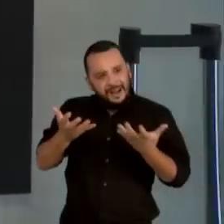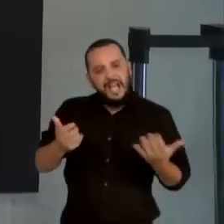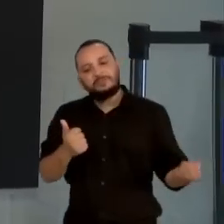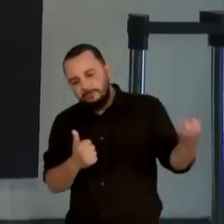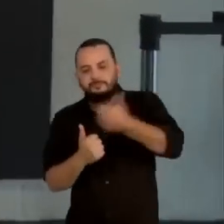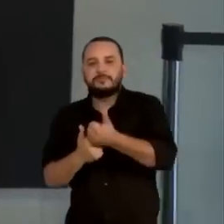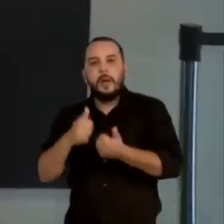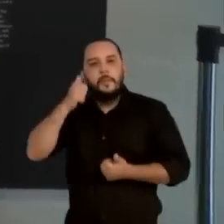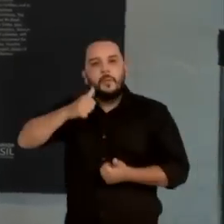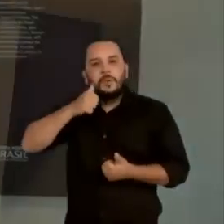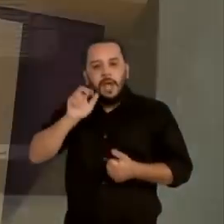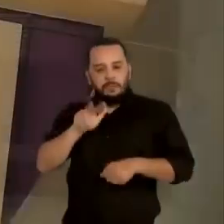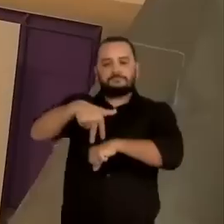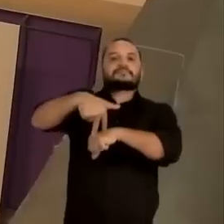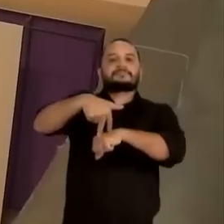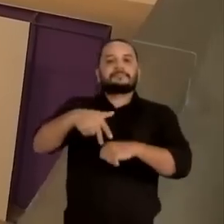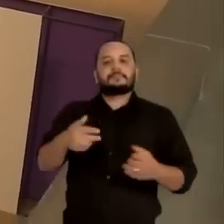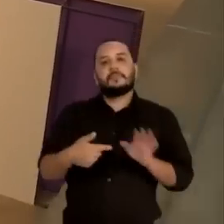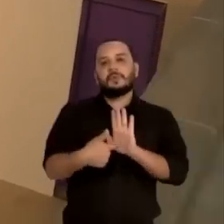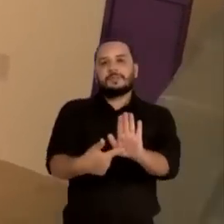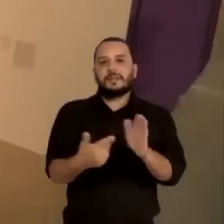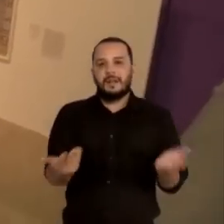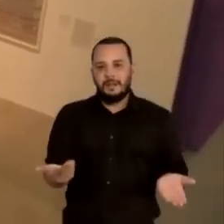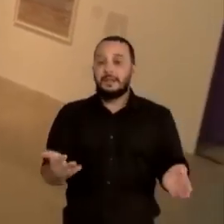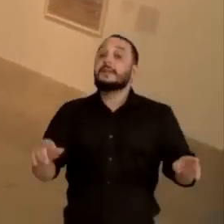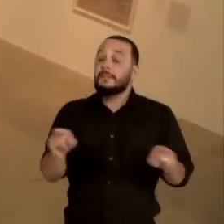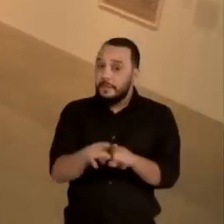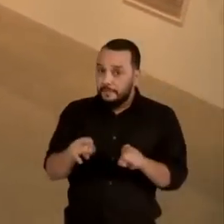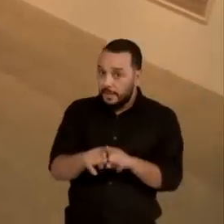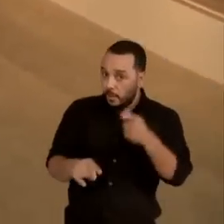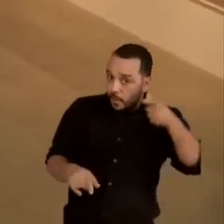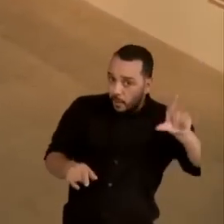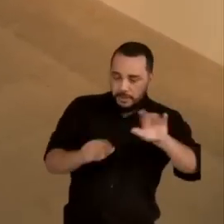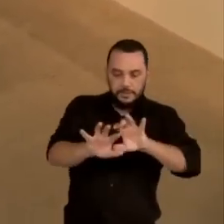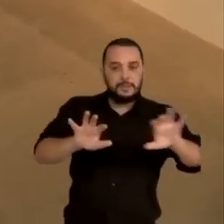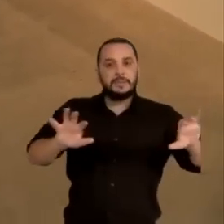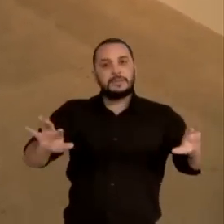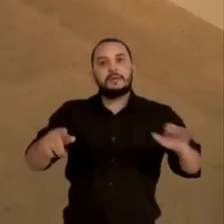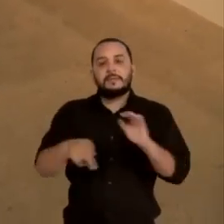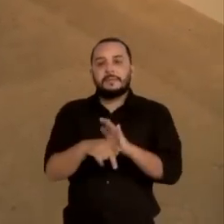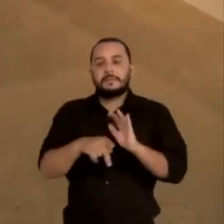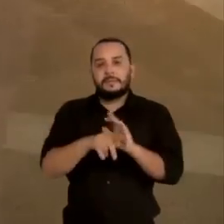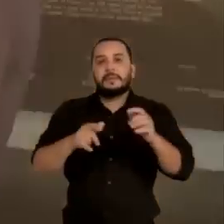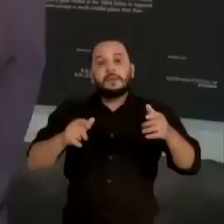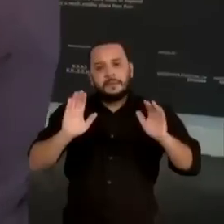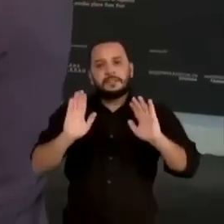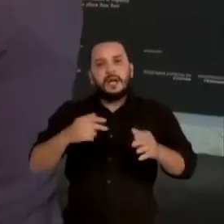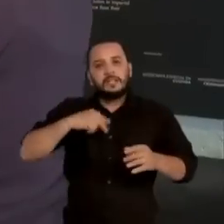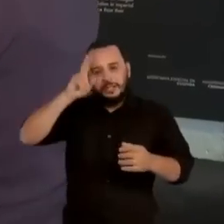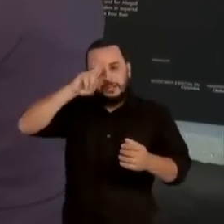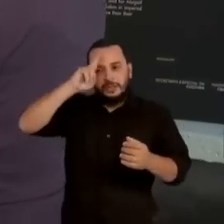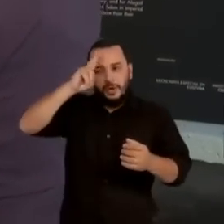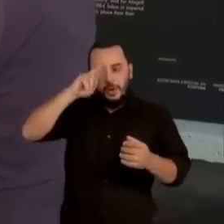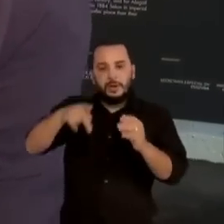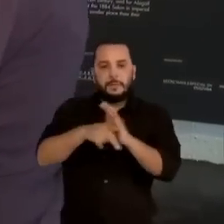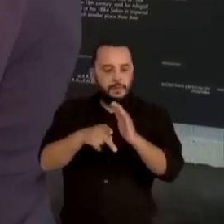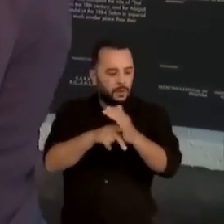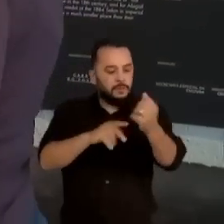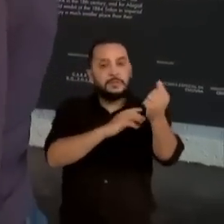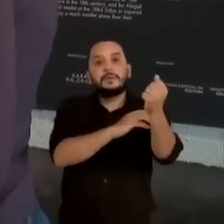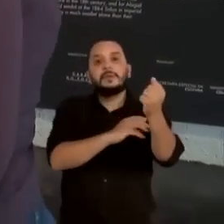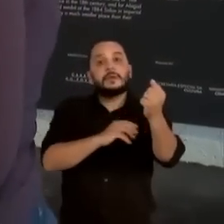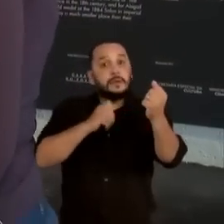O contraponto dessa exposição é uma outra mostra que também está em cartaz aqui no MASP, a Histórias Feministas. Eu converso agora com a